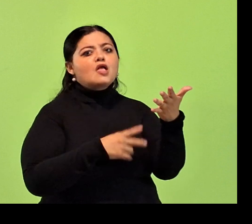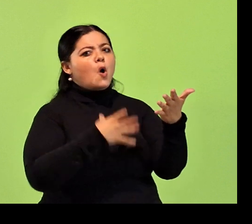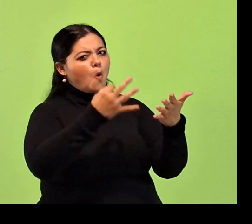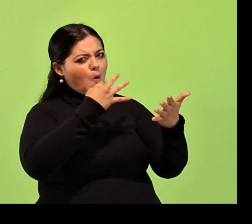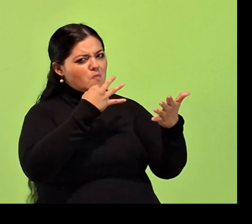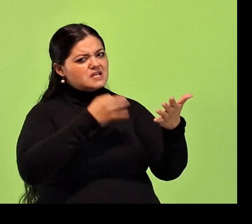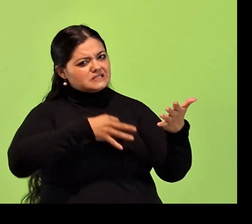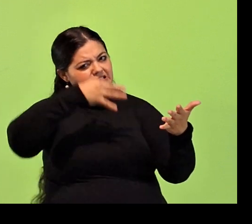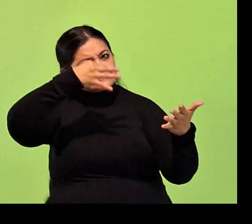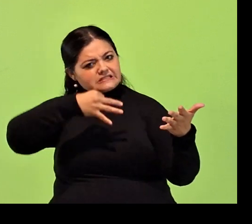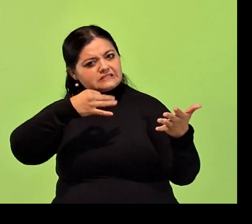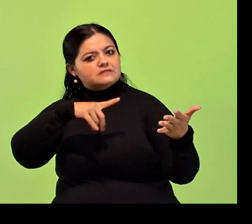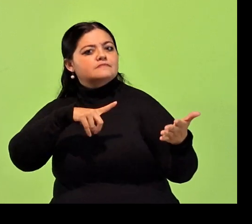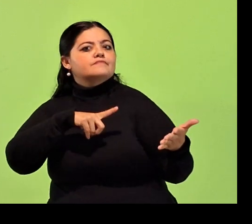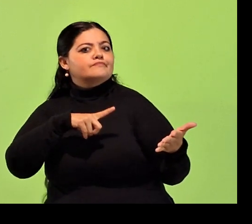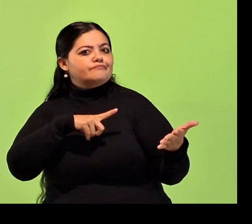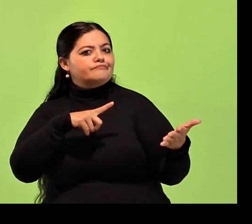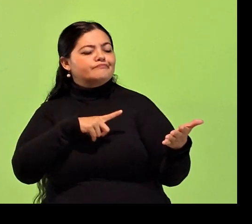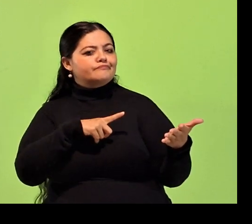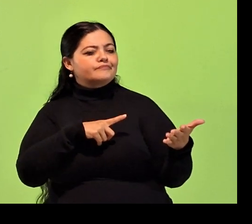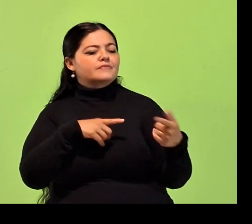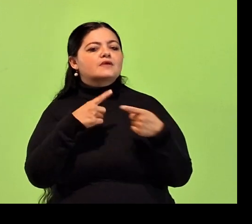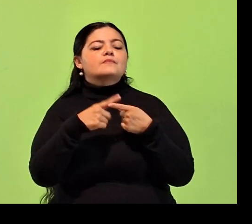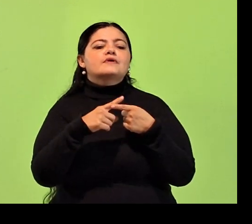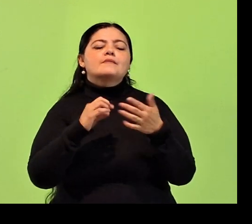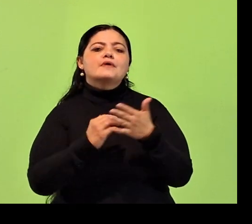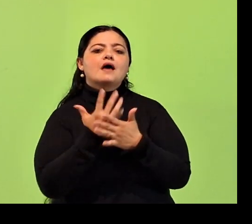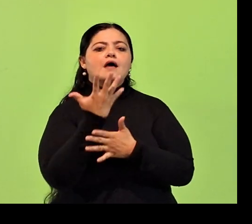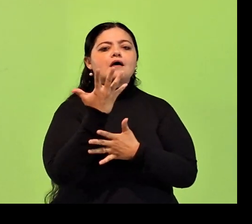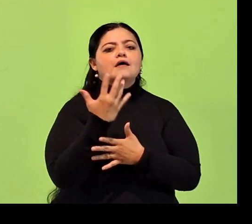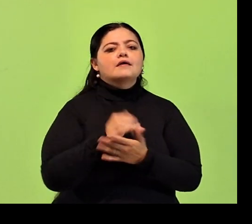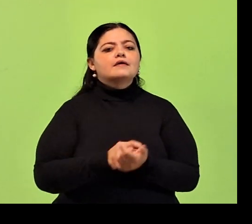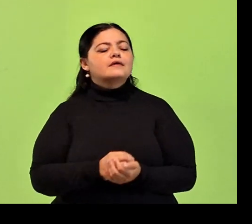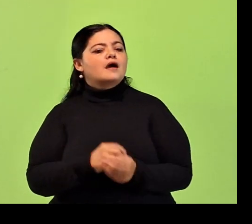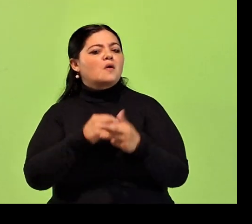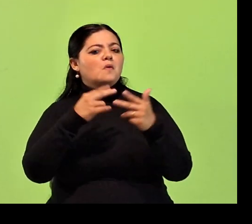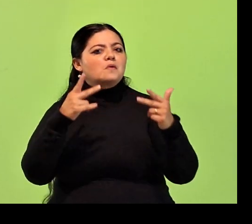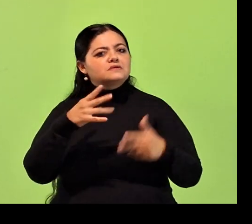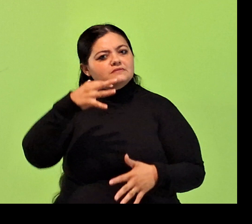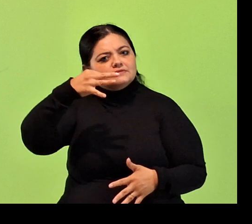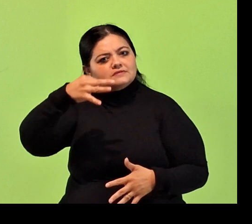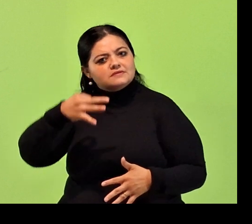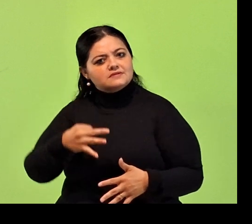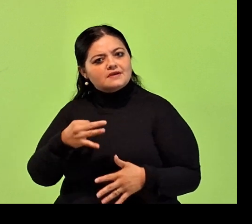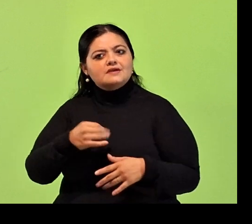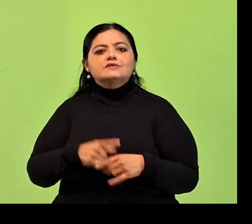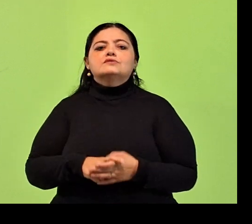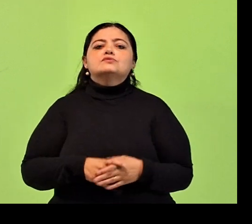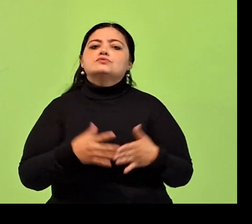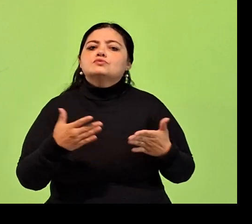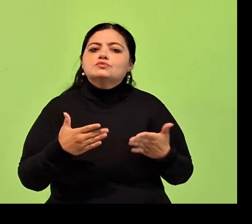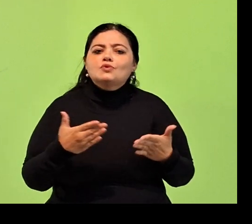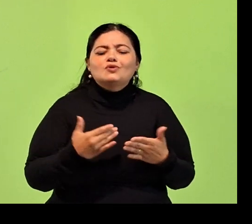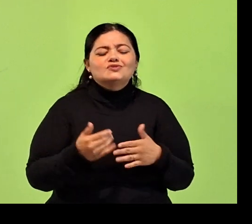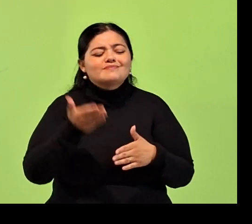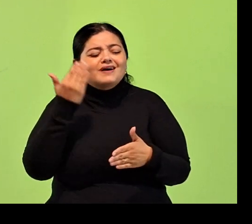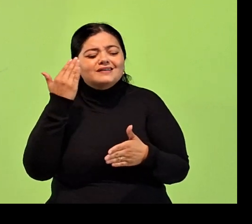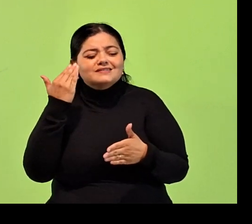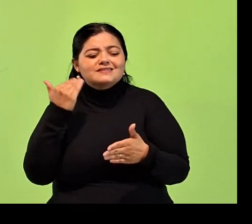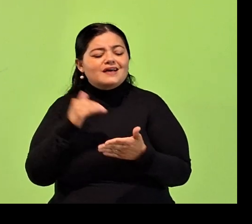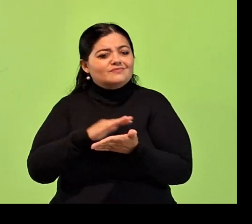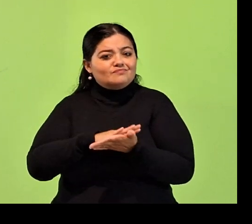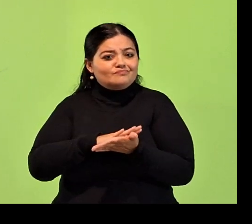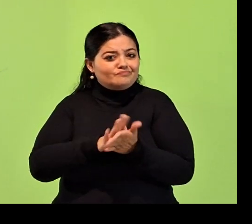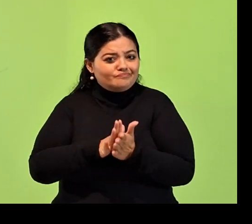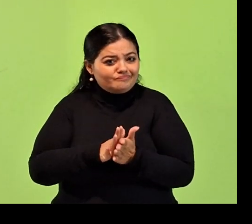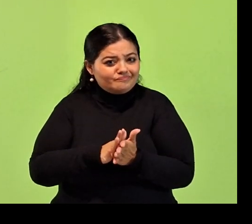dos conceitos defendidos por Cohen, buscando a criação de descrições mais adequadas para realidades temporais e territórios tão distintos.